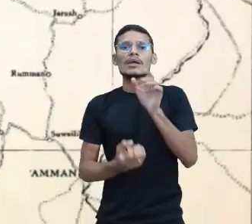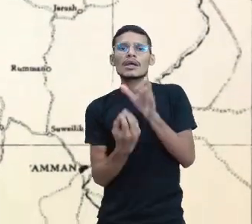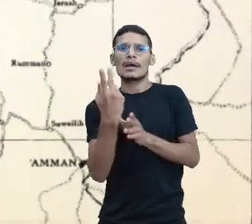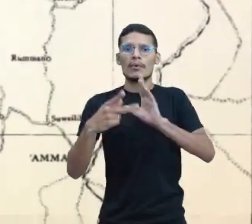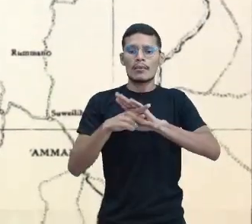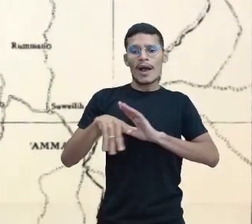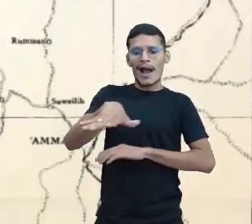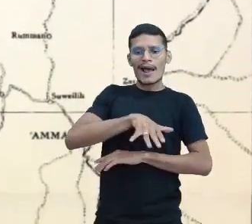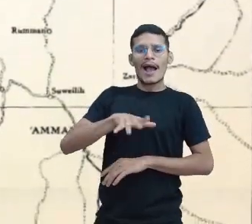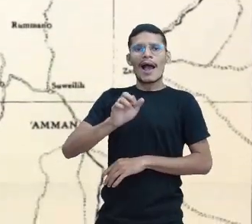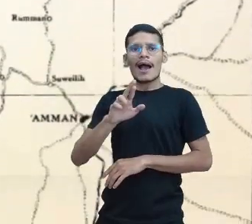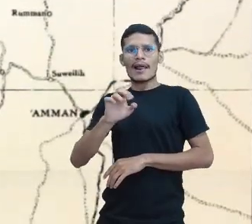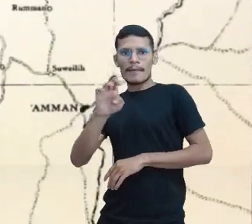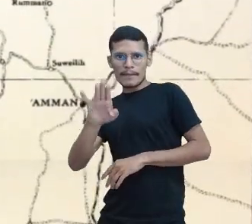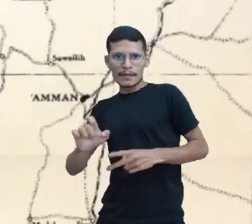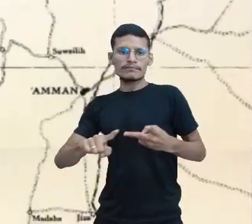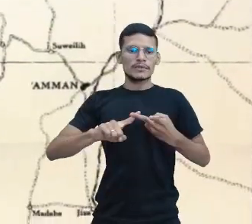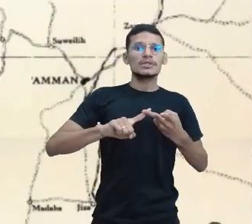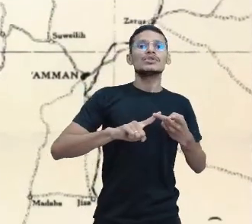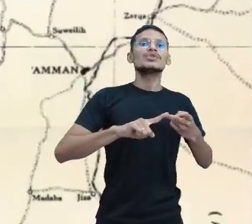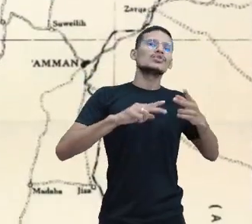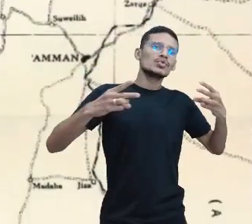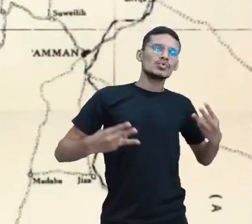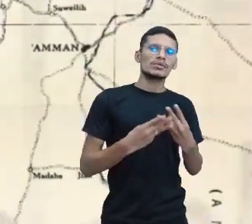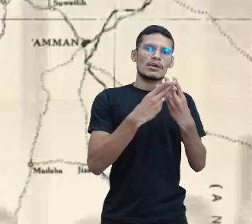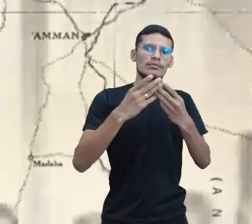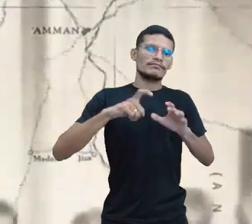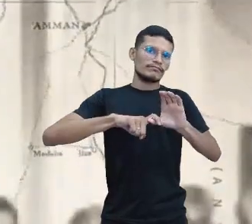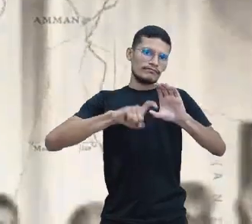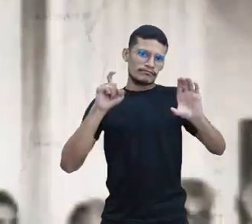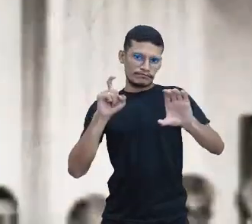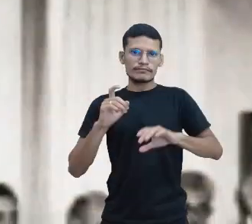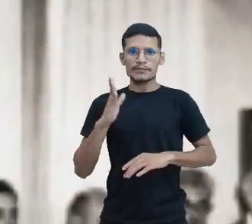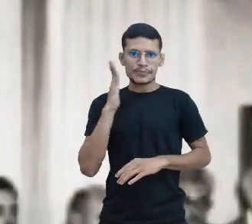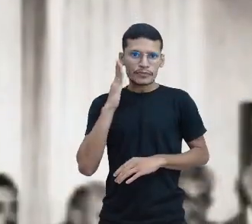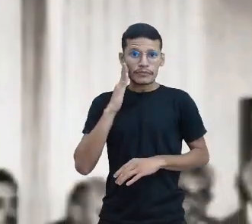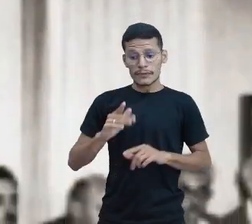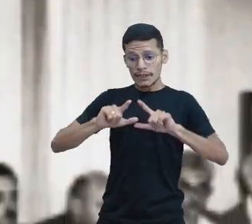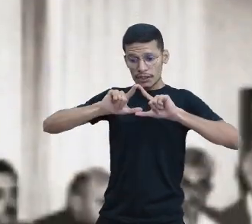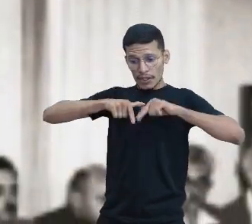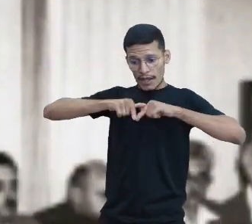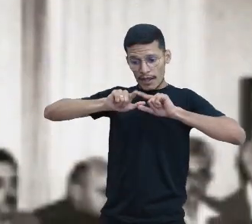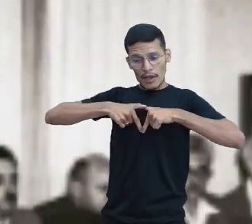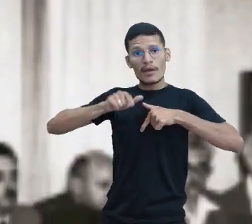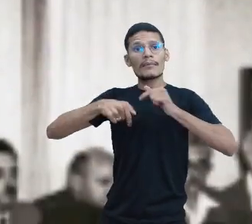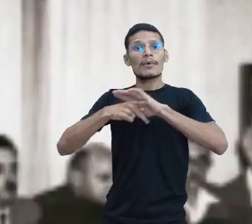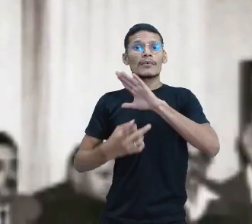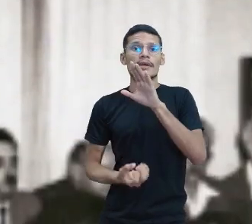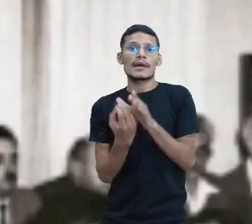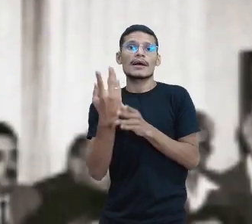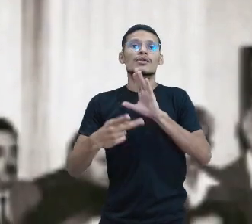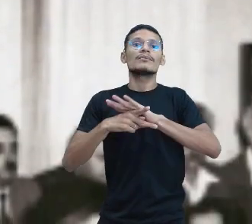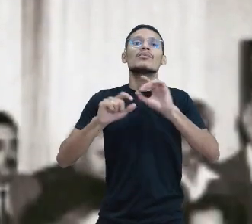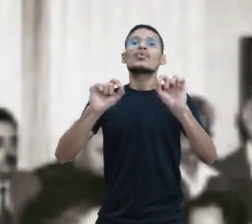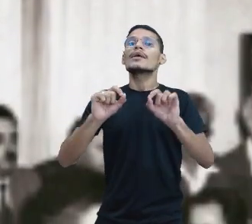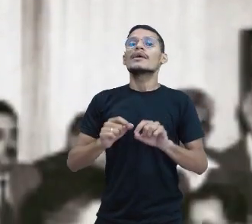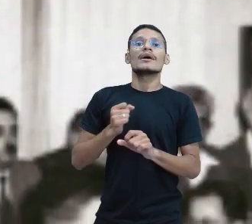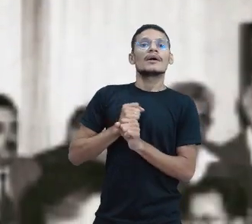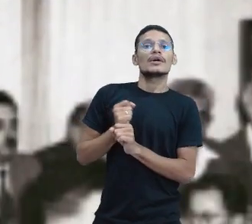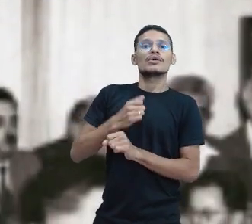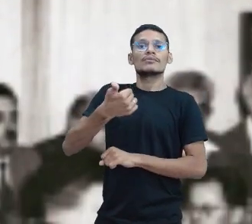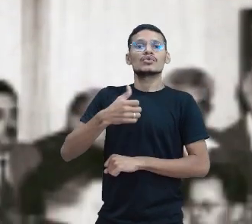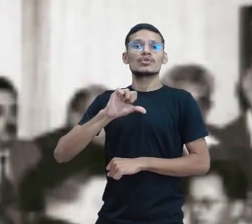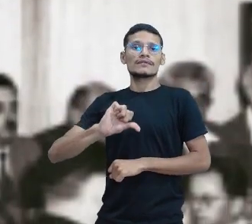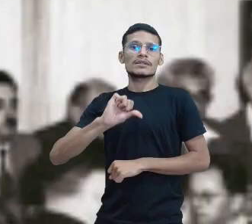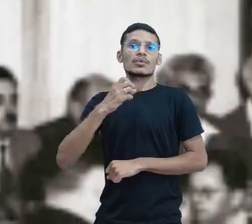Estado árabe e de um Estado judeu independentes. O Estado de Israel foi estabelecido em 1948,